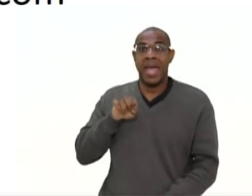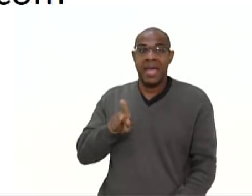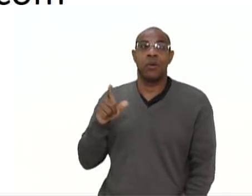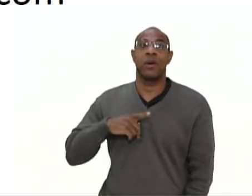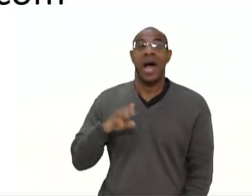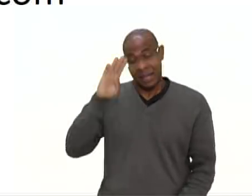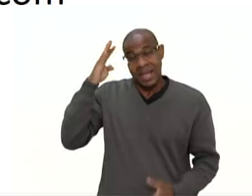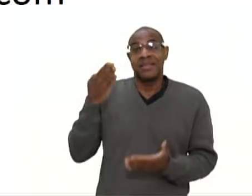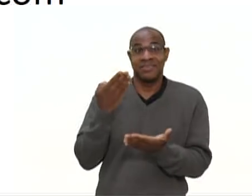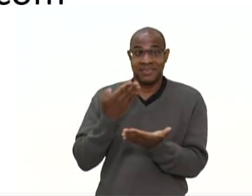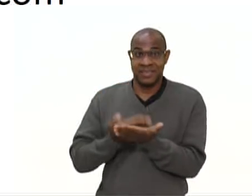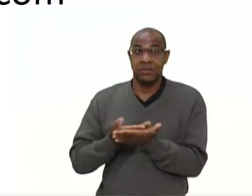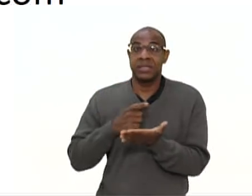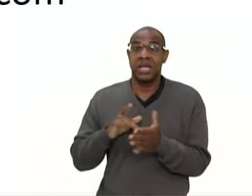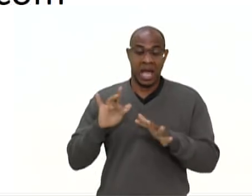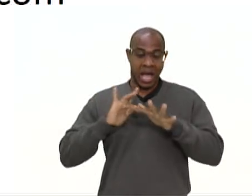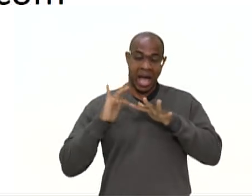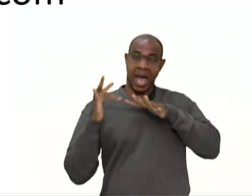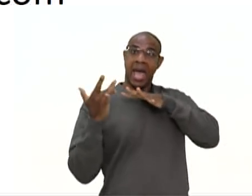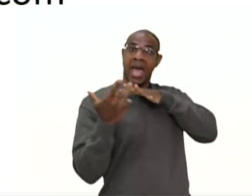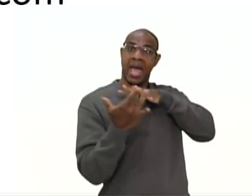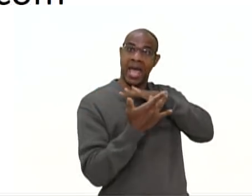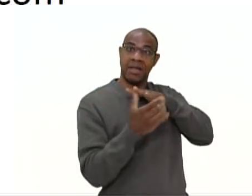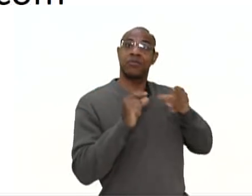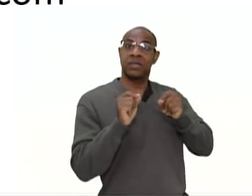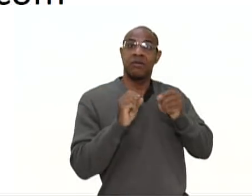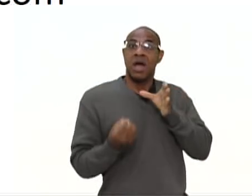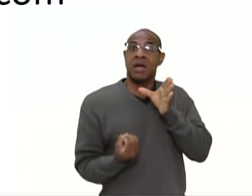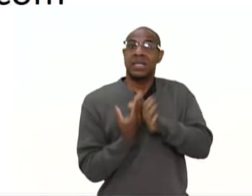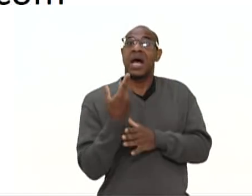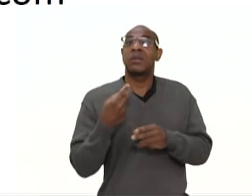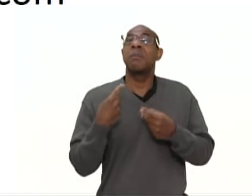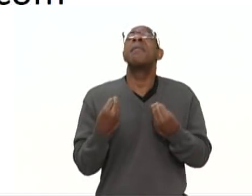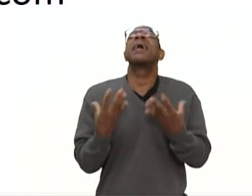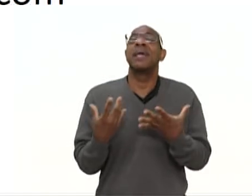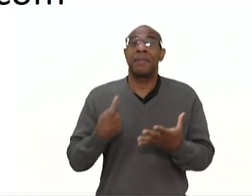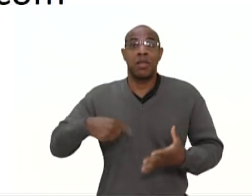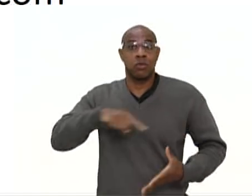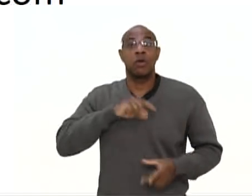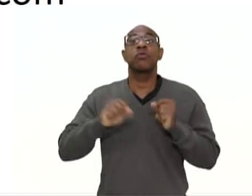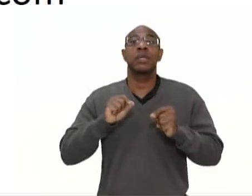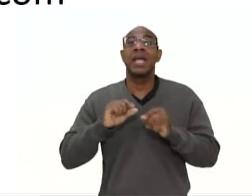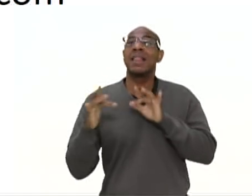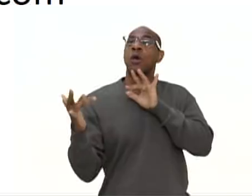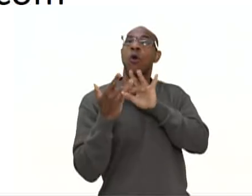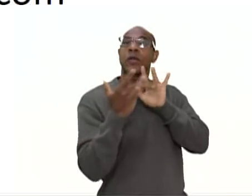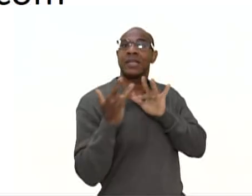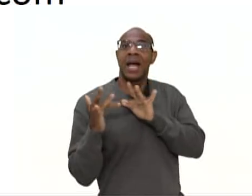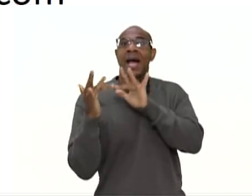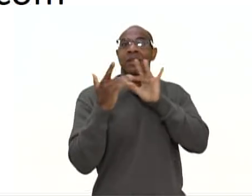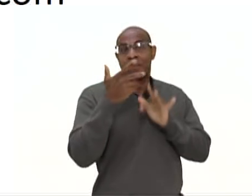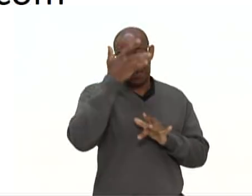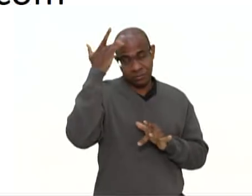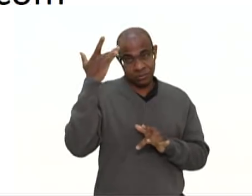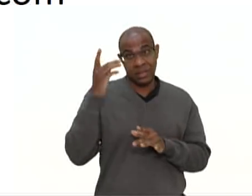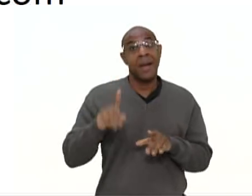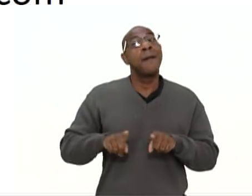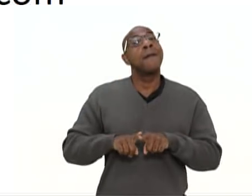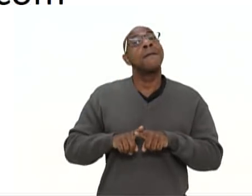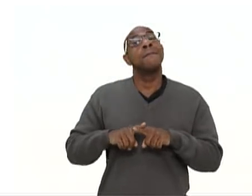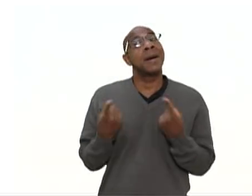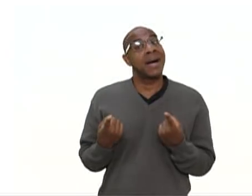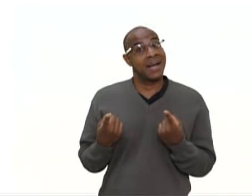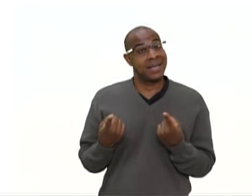foram criadas para que nós tivéssemos mais contato com as pessoas, mas está totalmente